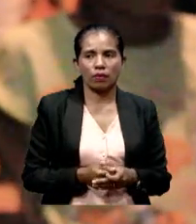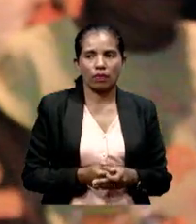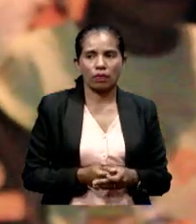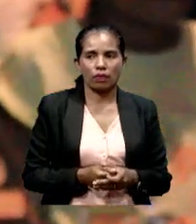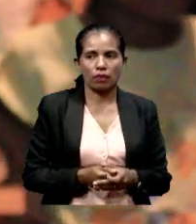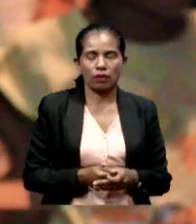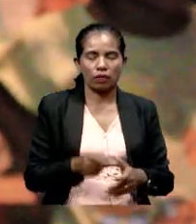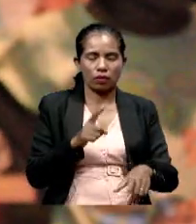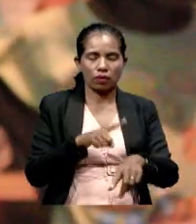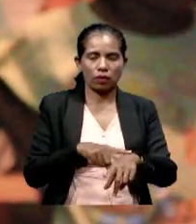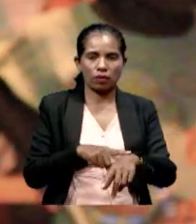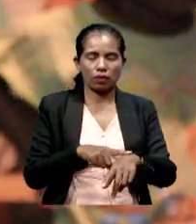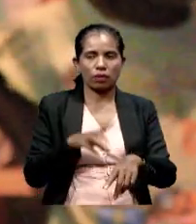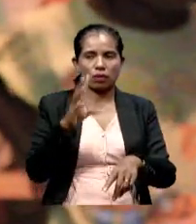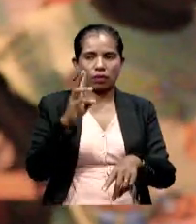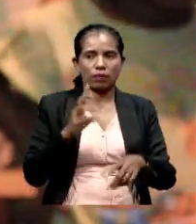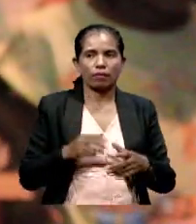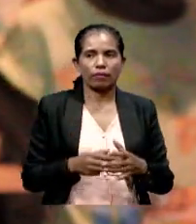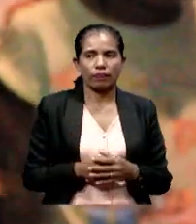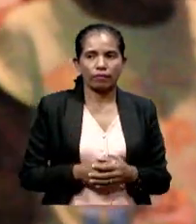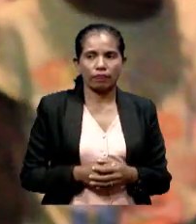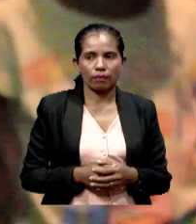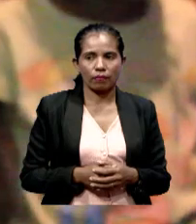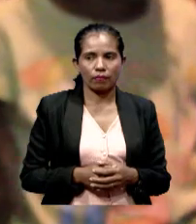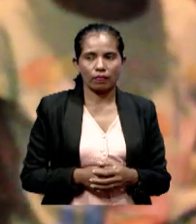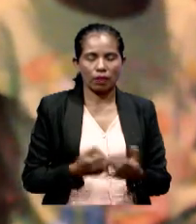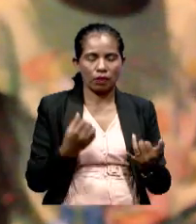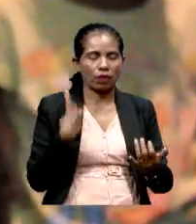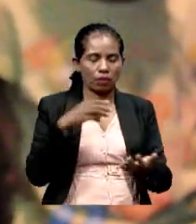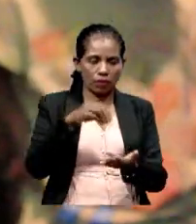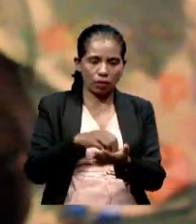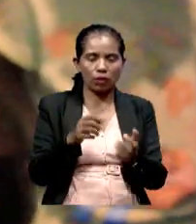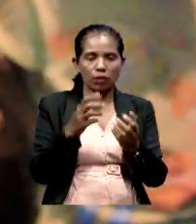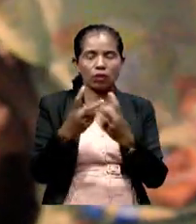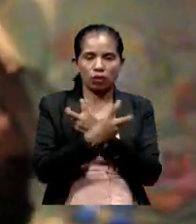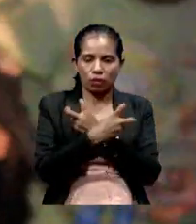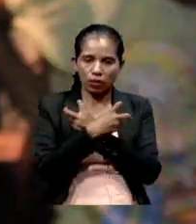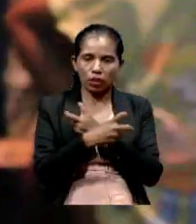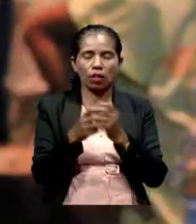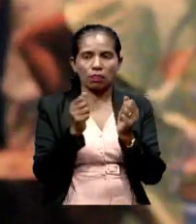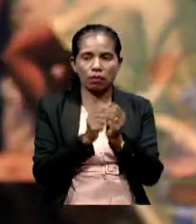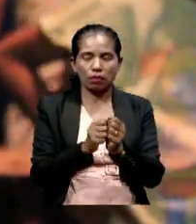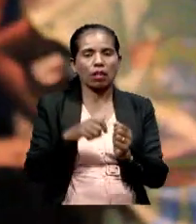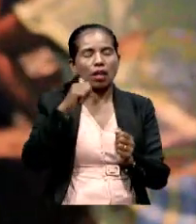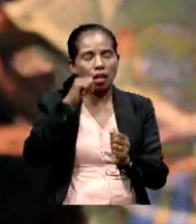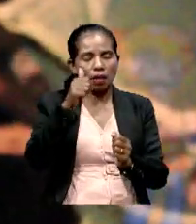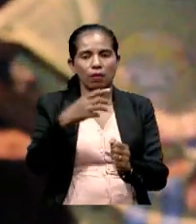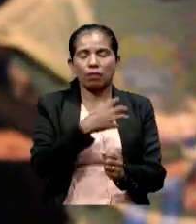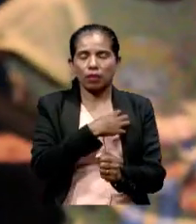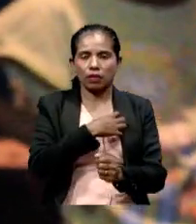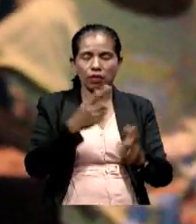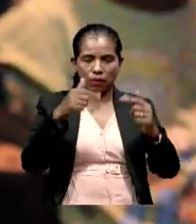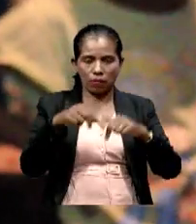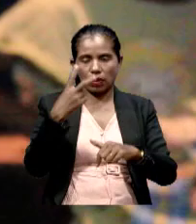Masalah iha tuku ne jakarik. Nabi agora me tava muito aquela, pois abam polícia irmã mac,